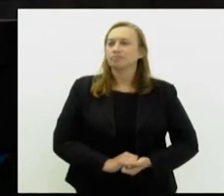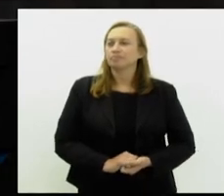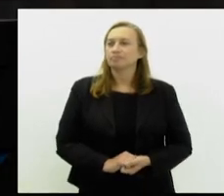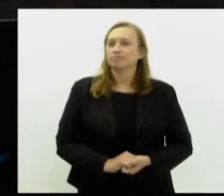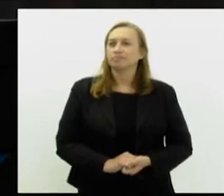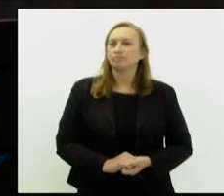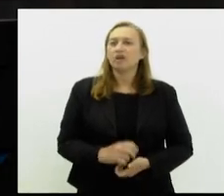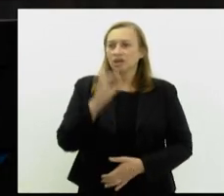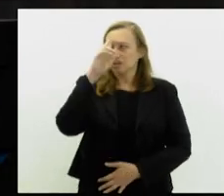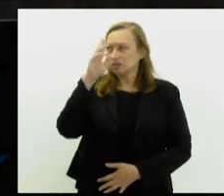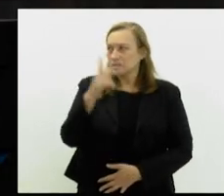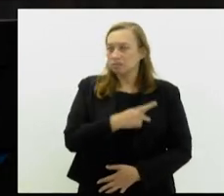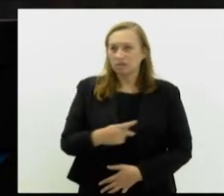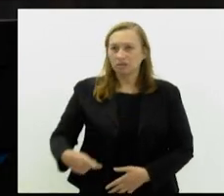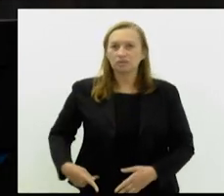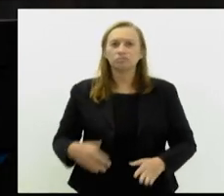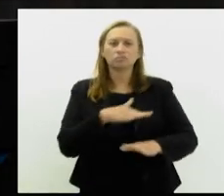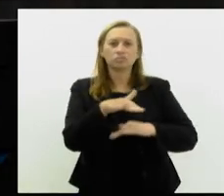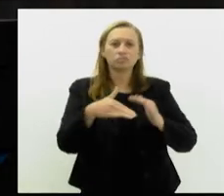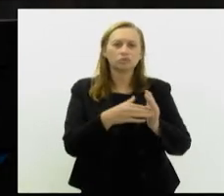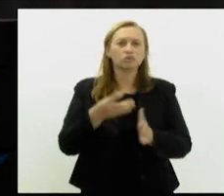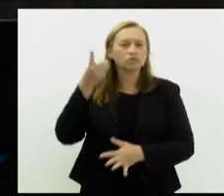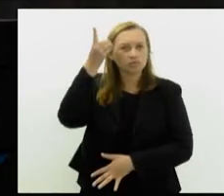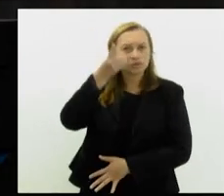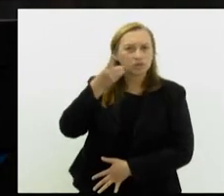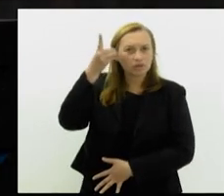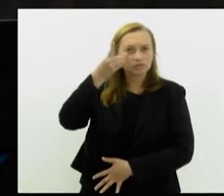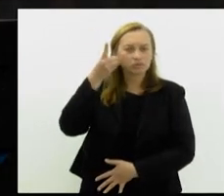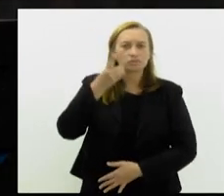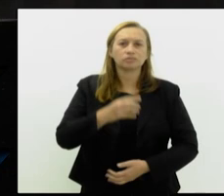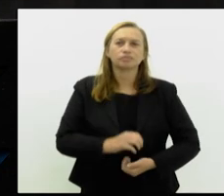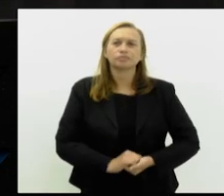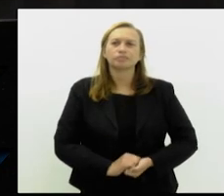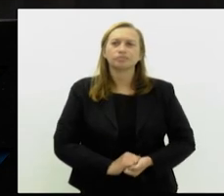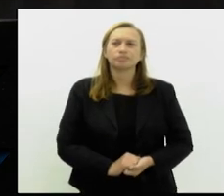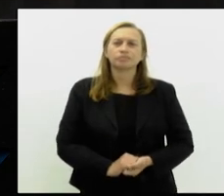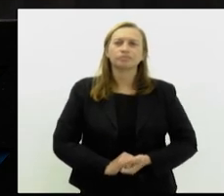senhora Presidente senhores deputados